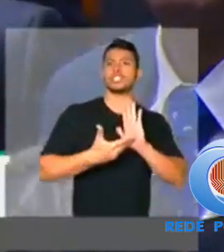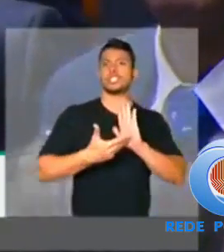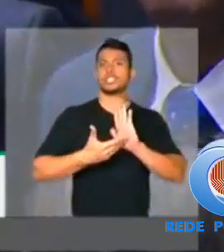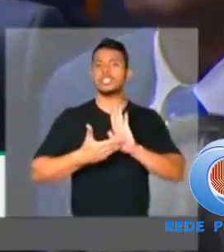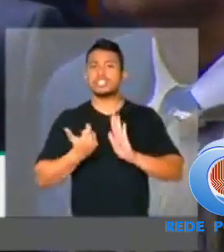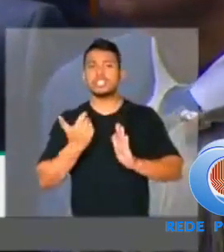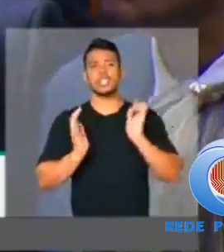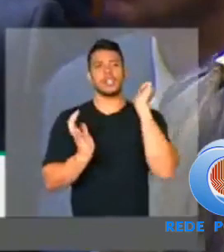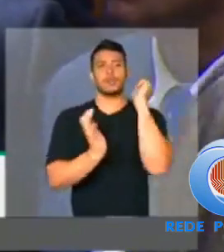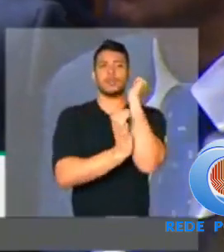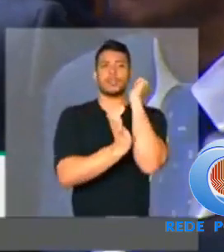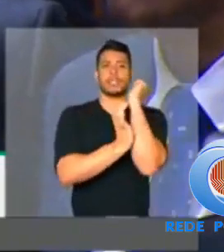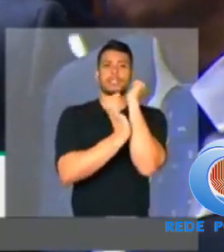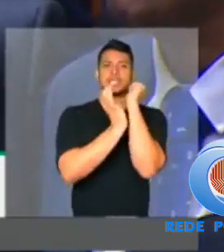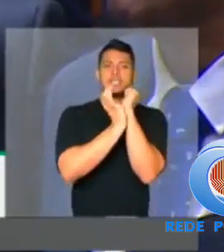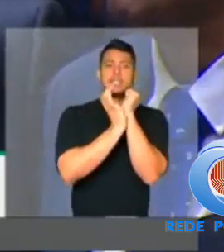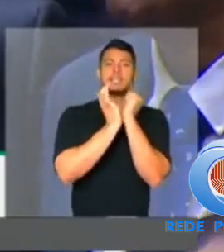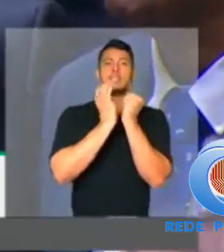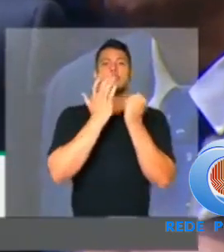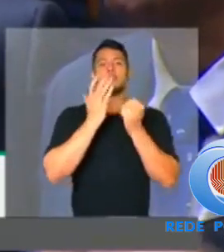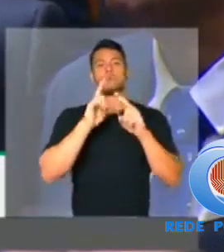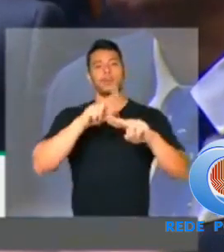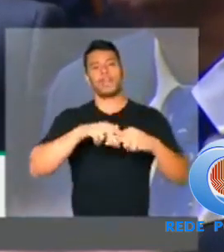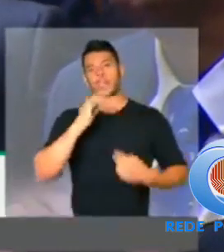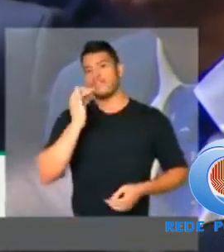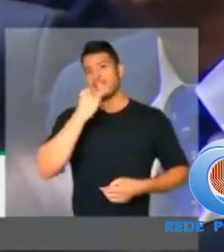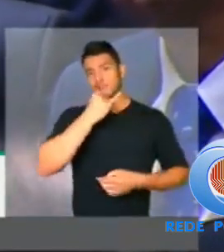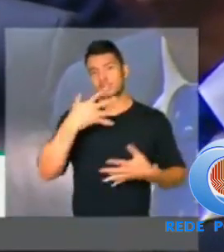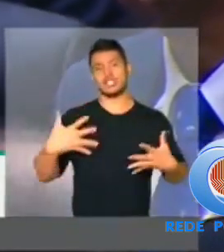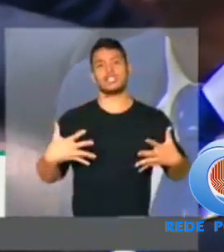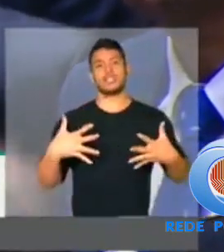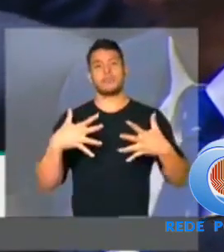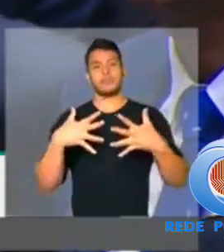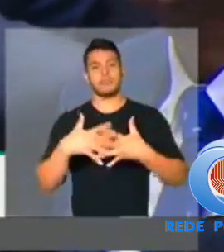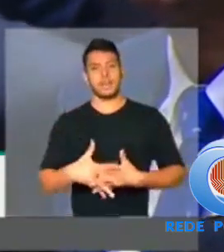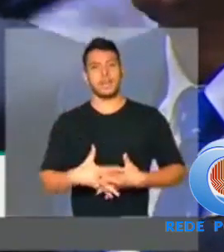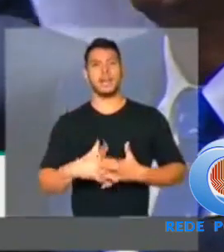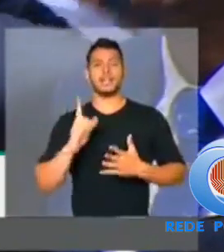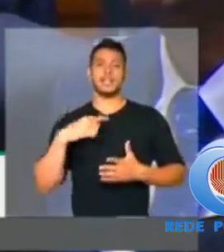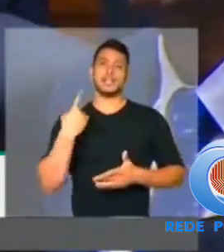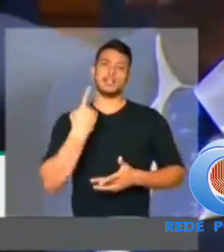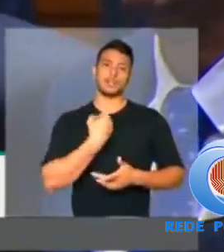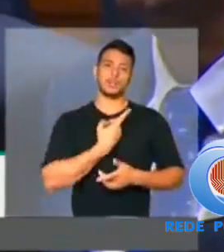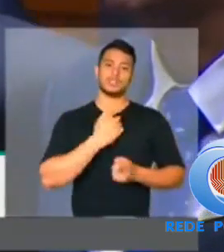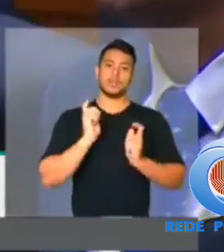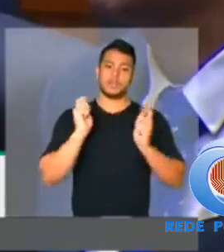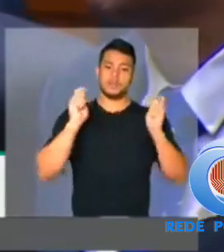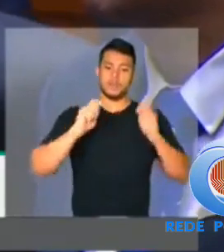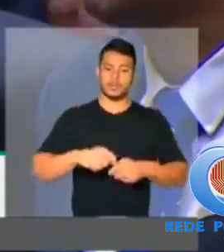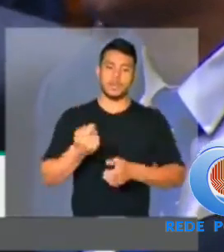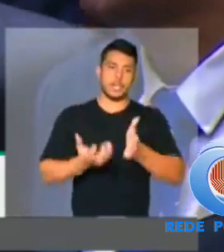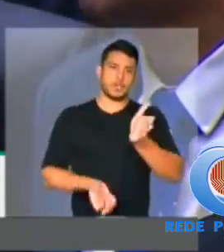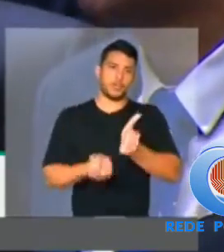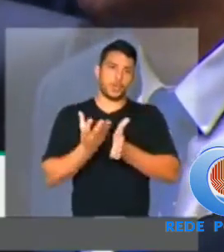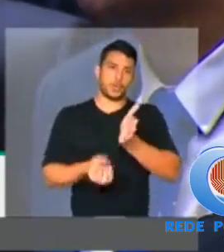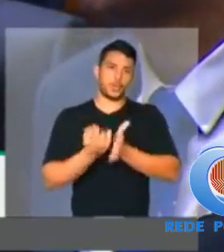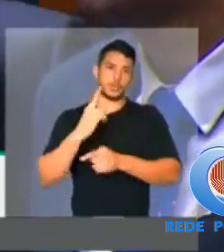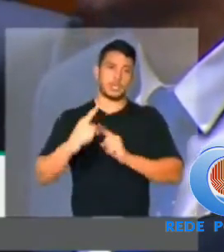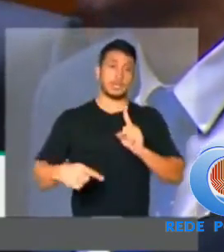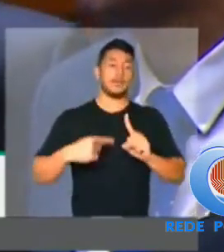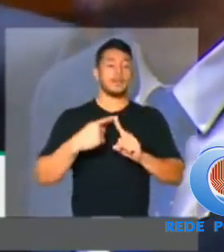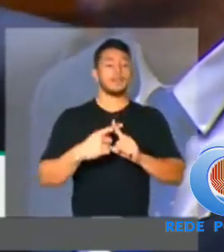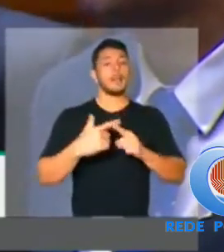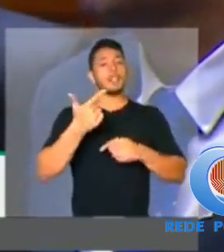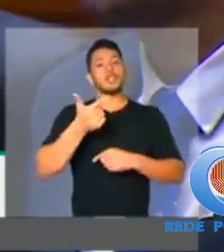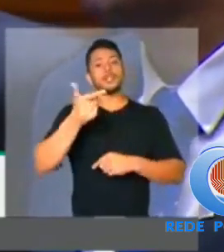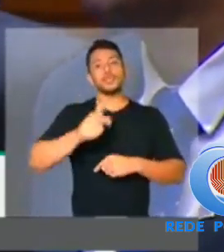carga burocrática que, infelizmente, tem comprometido muito da nossa capacidade de produzir. E volta